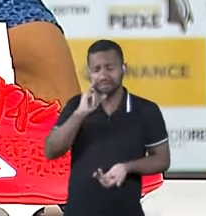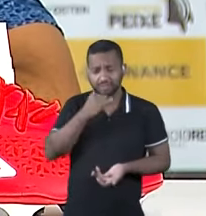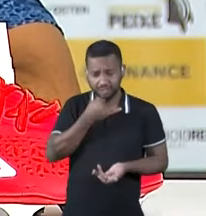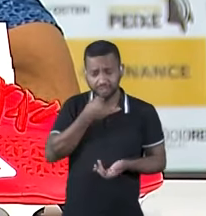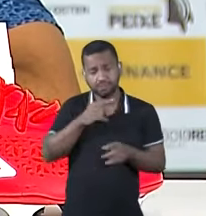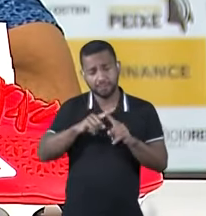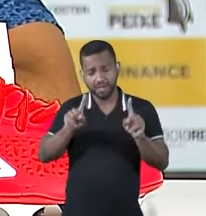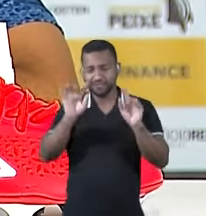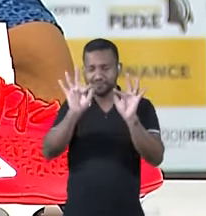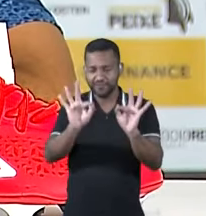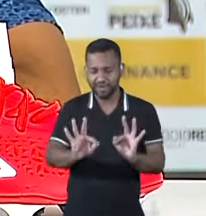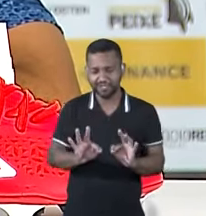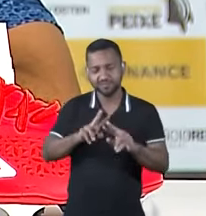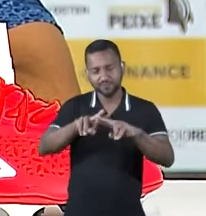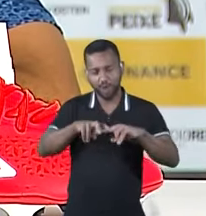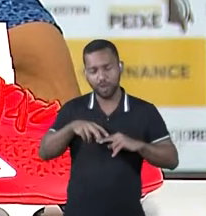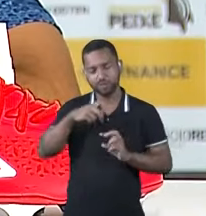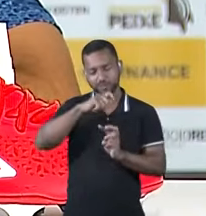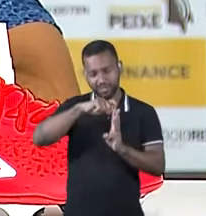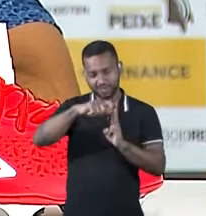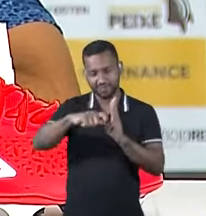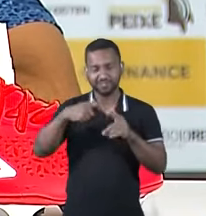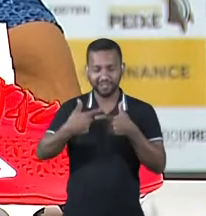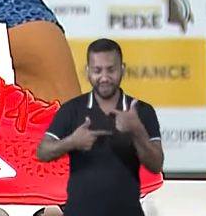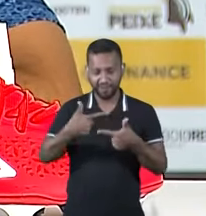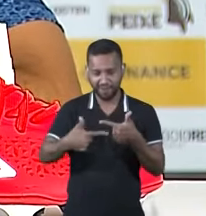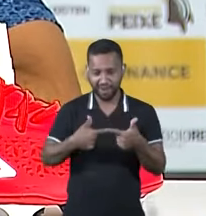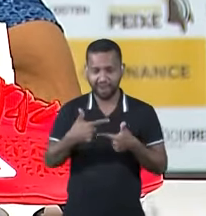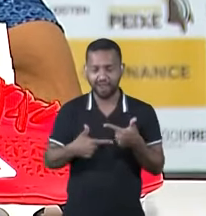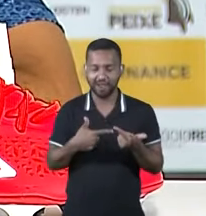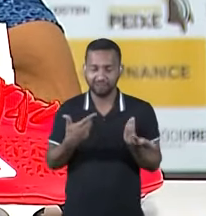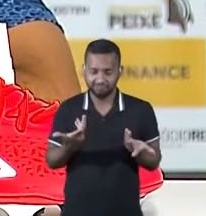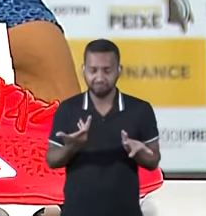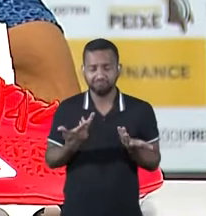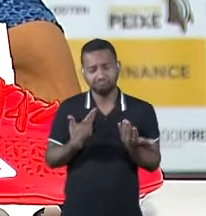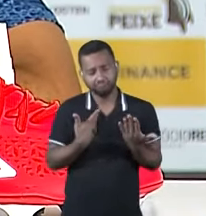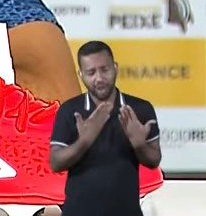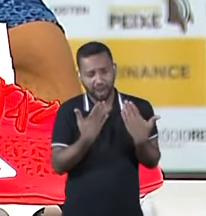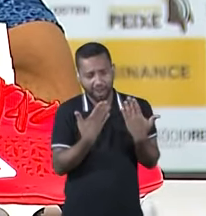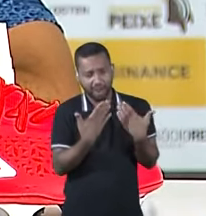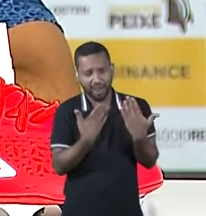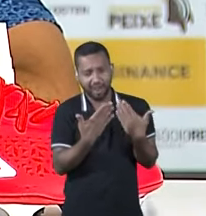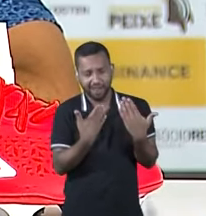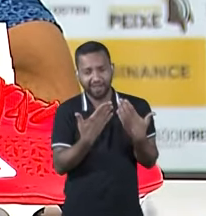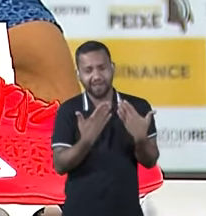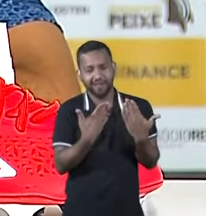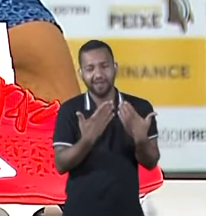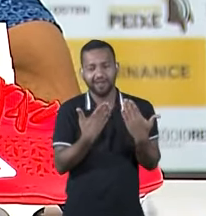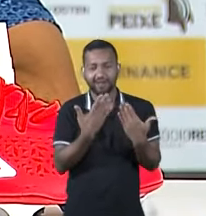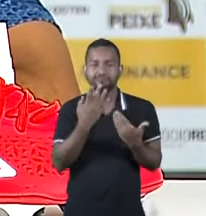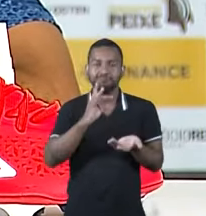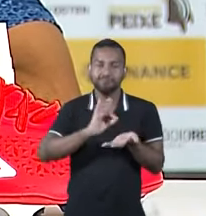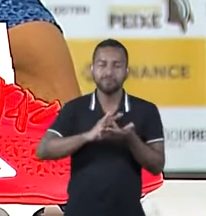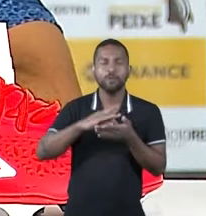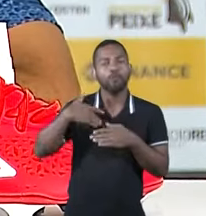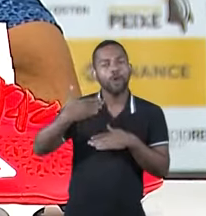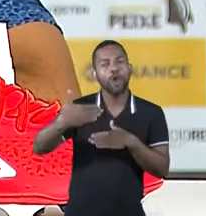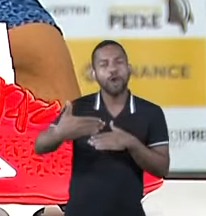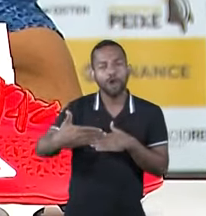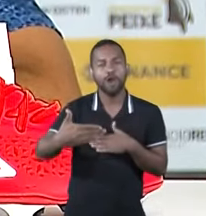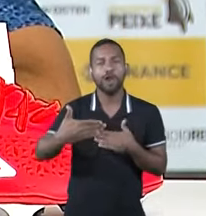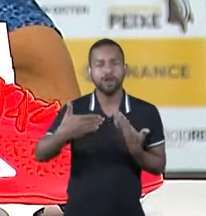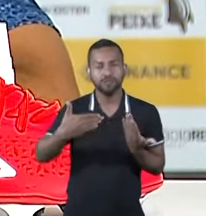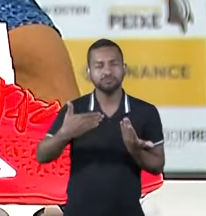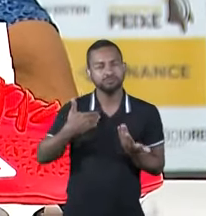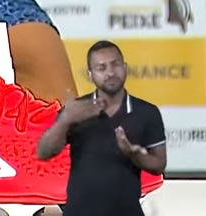muito feliz por esses 3 meses de trabalho aí. Estamos conversando. Tá? Com os pés no chão, com